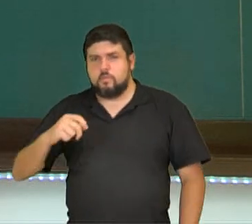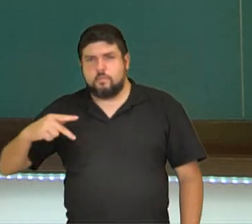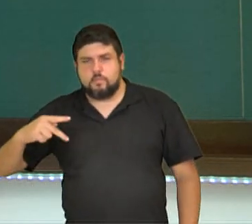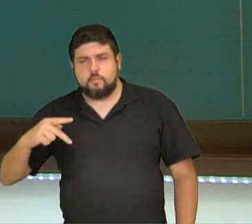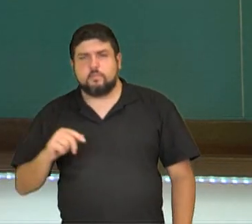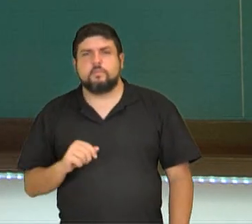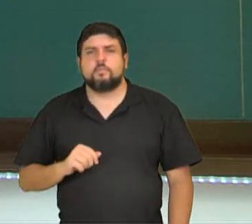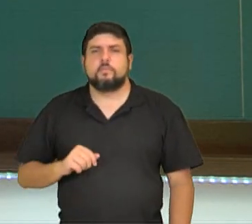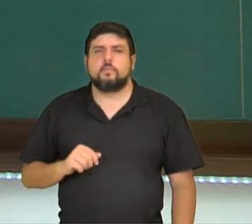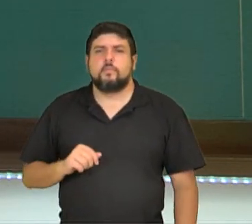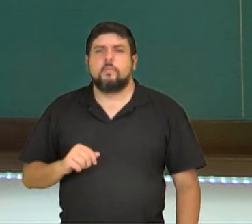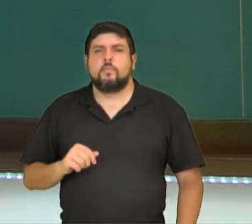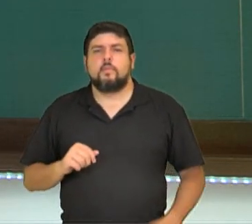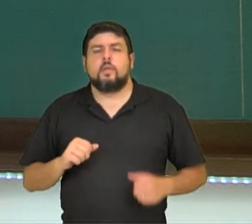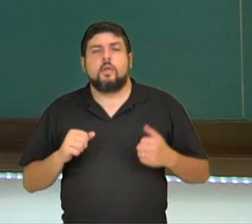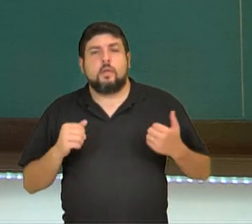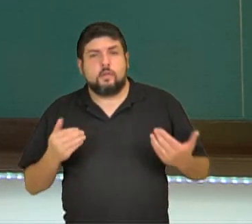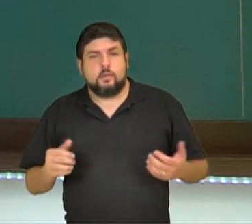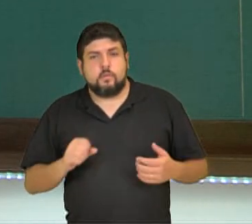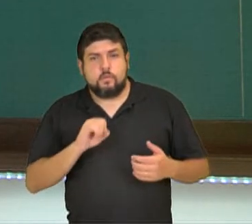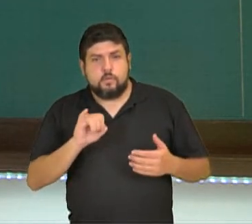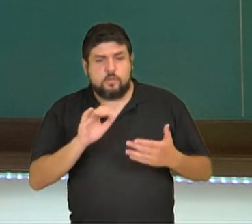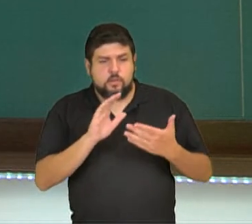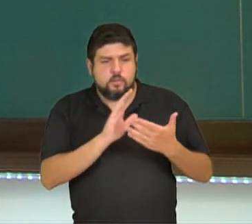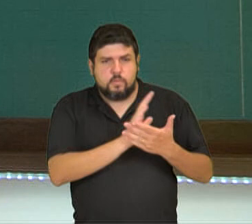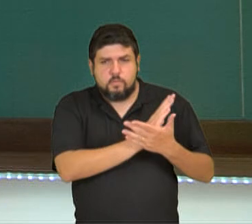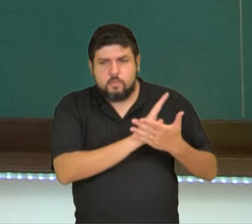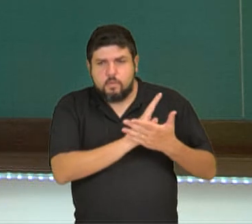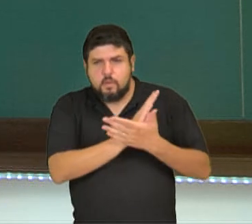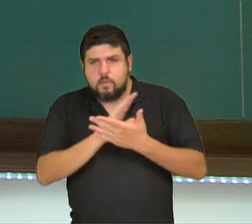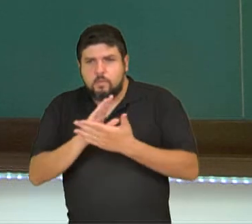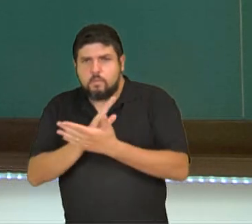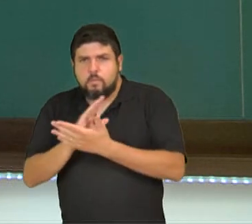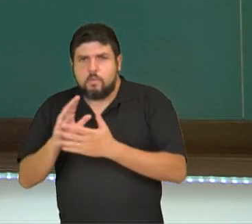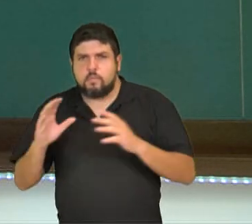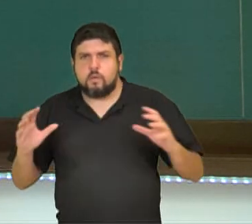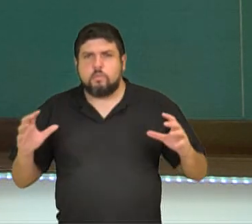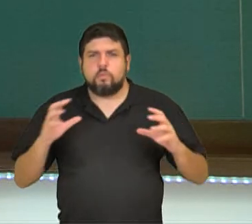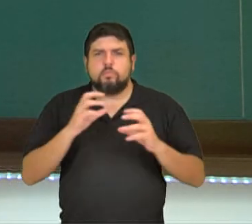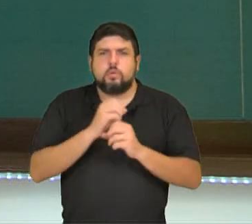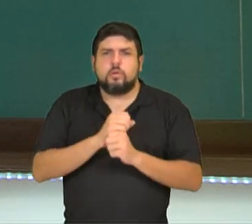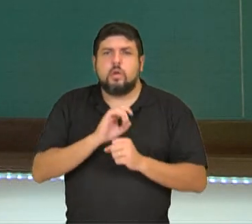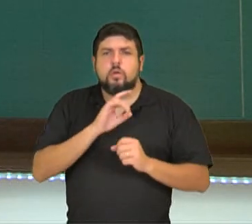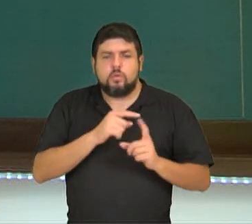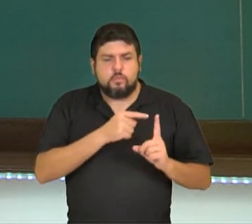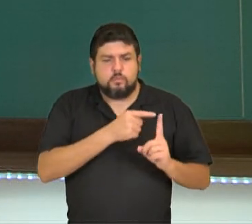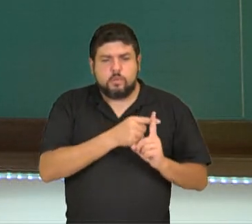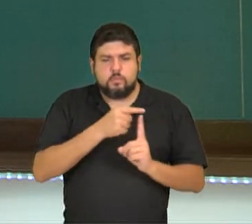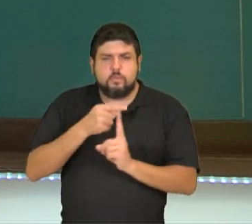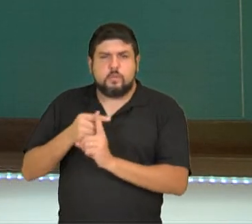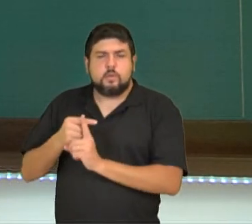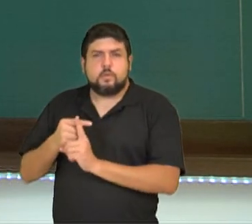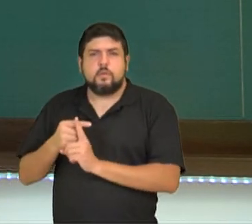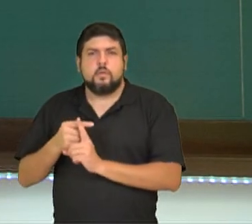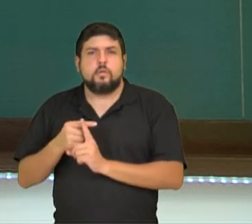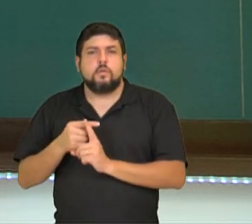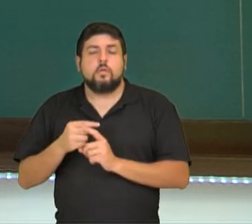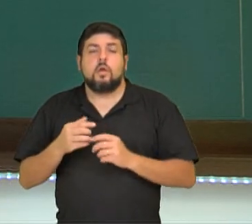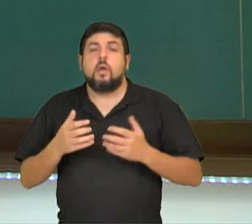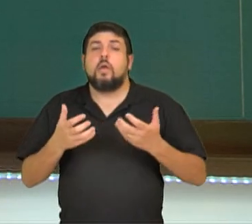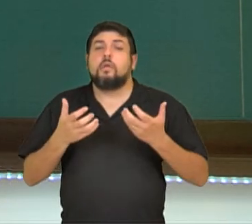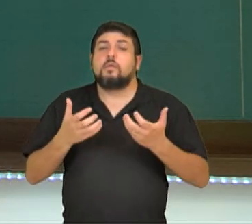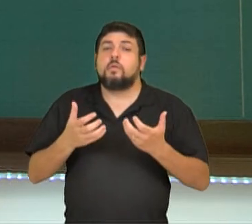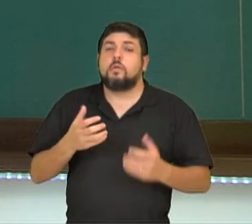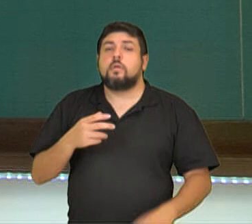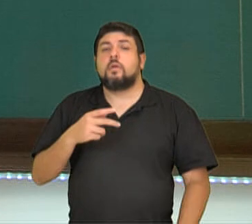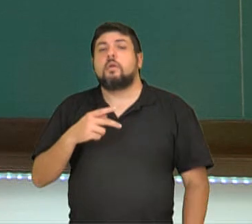desta forma, se eu resolver por partes e depois juntar todo mundo, eu só tenho uma conta de mais. E eu quero um